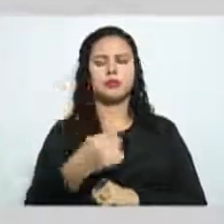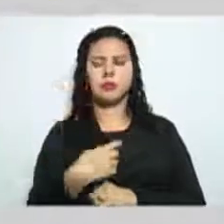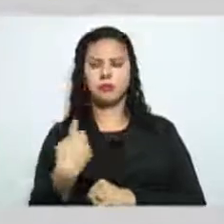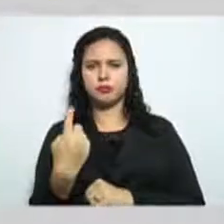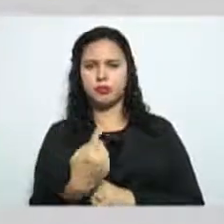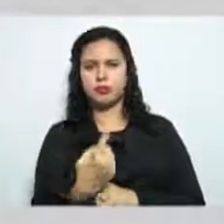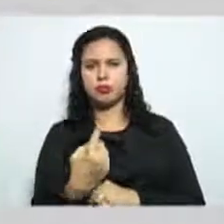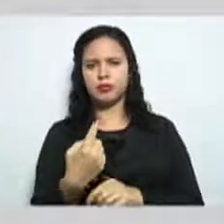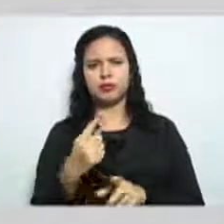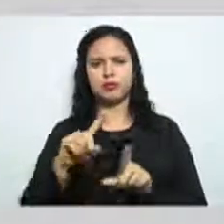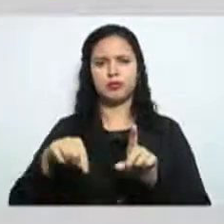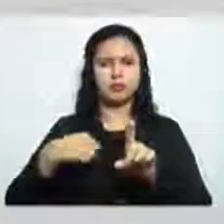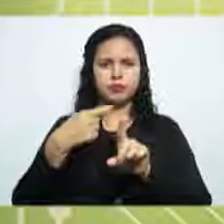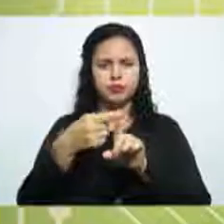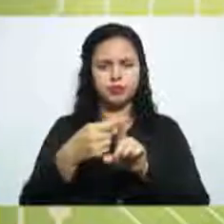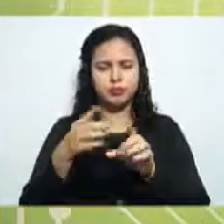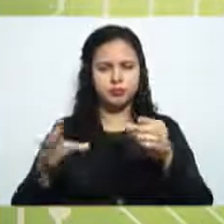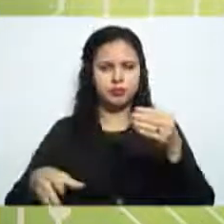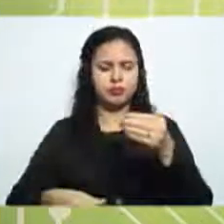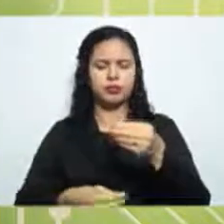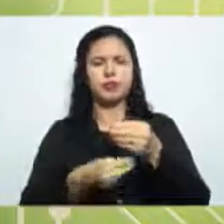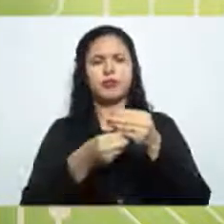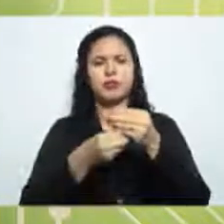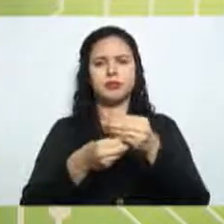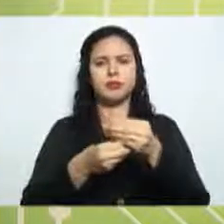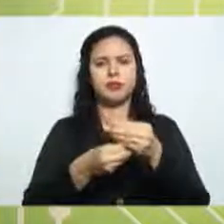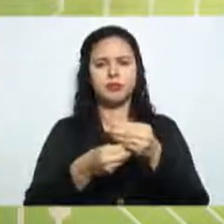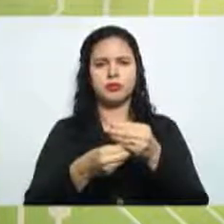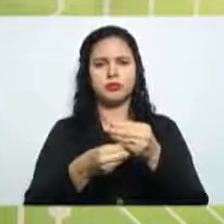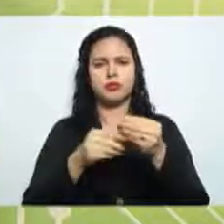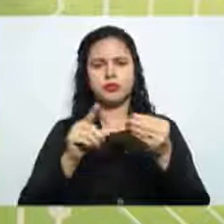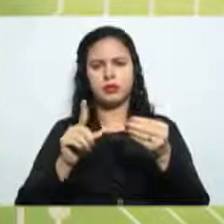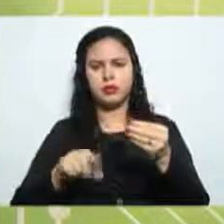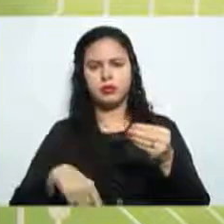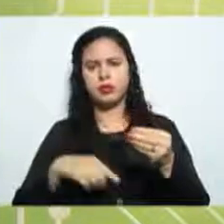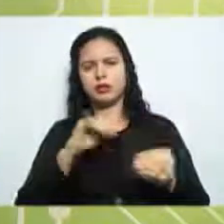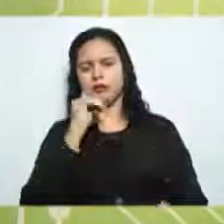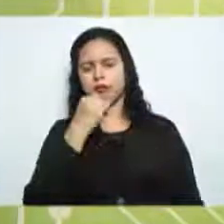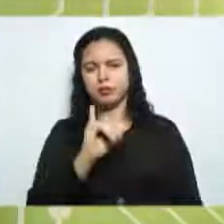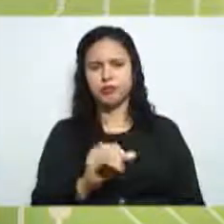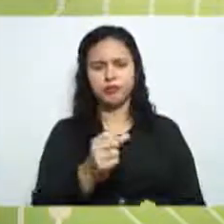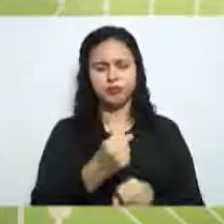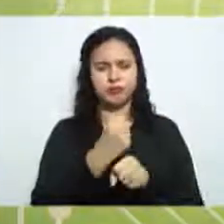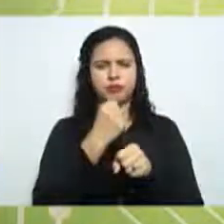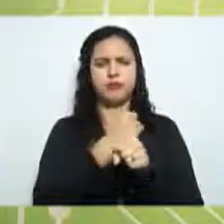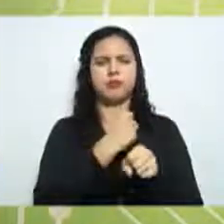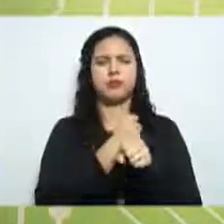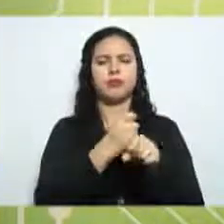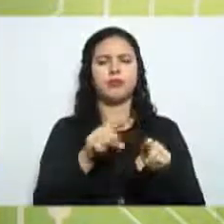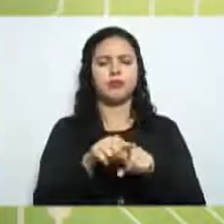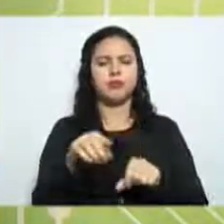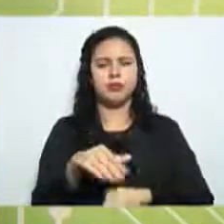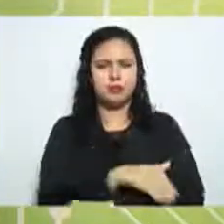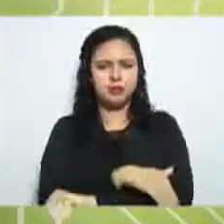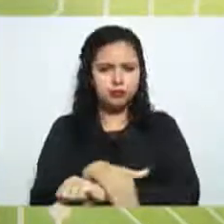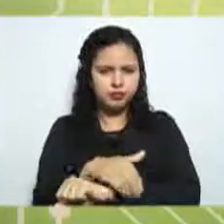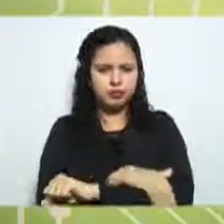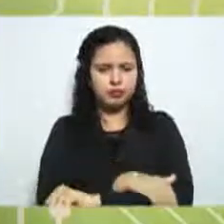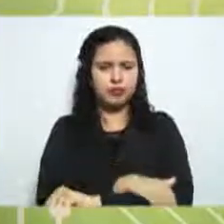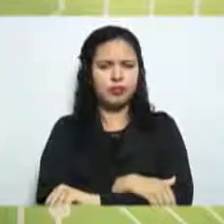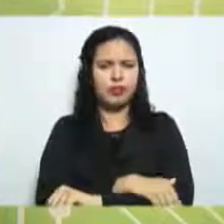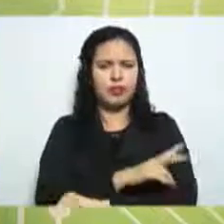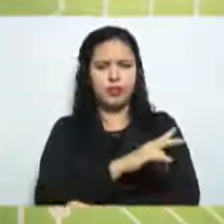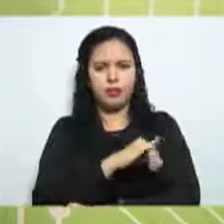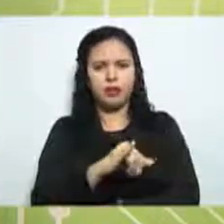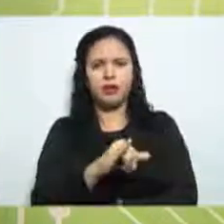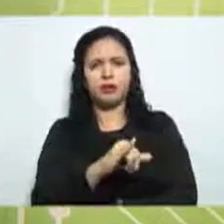E somadas às obras públicas, grandes obras públicas, por exemplo, usina hidrelétrica que são construídas, estradas federais, elas vão